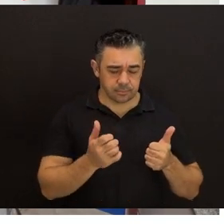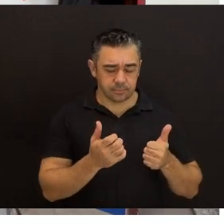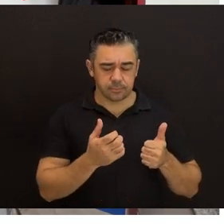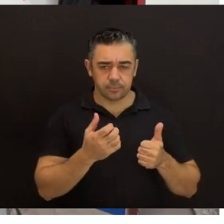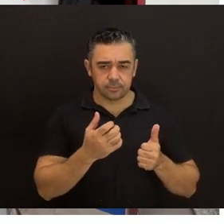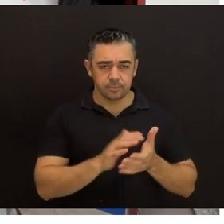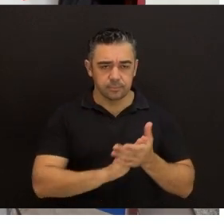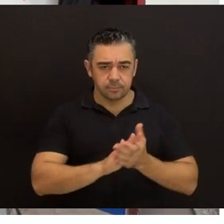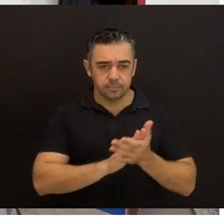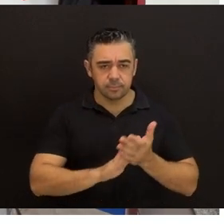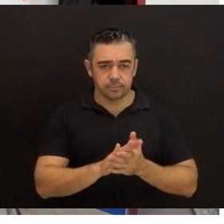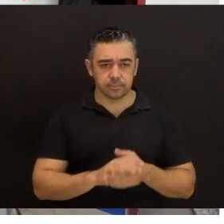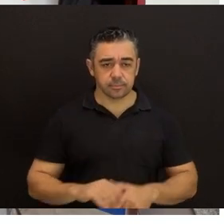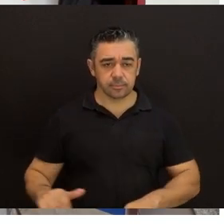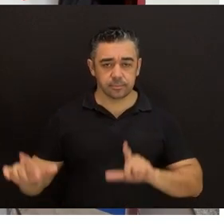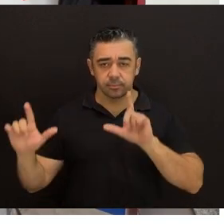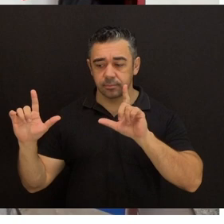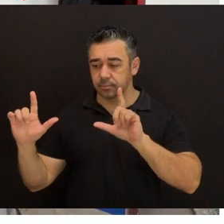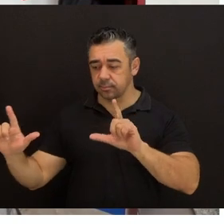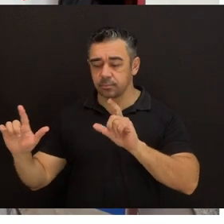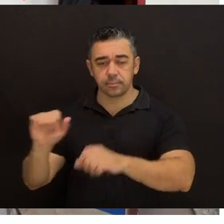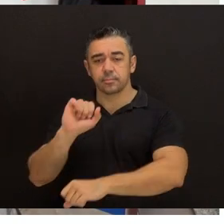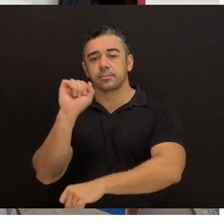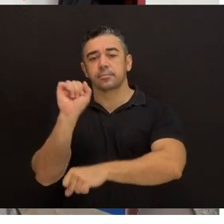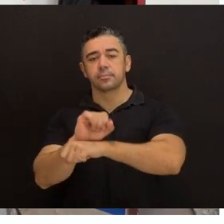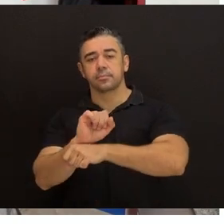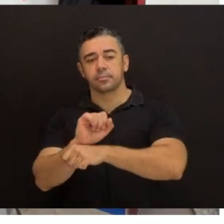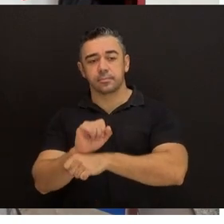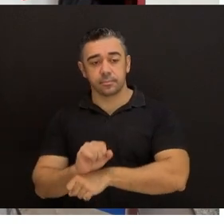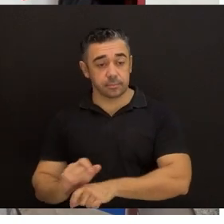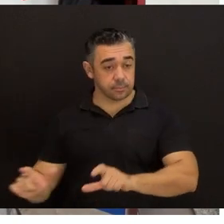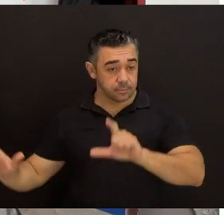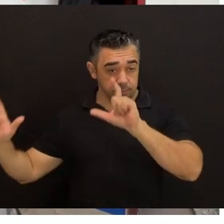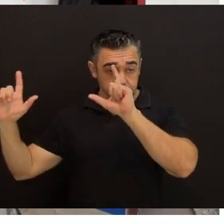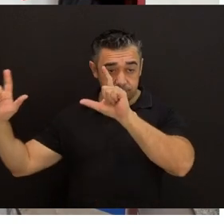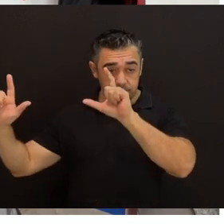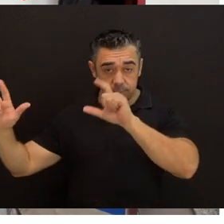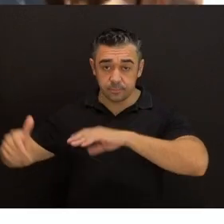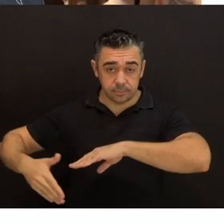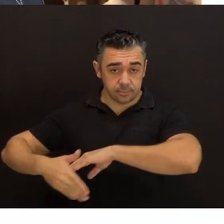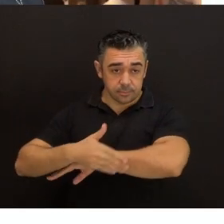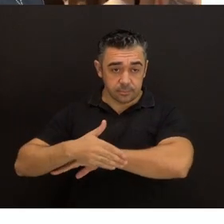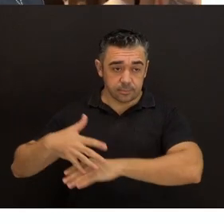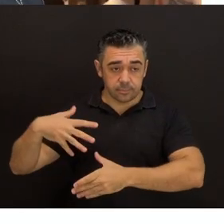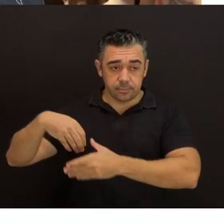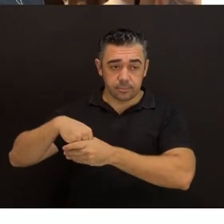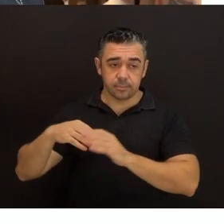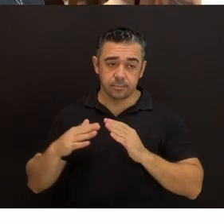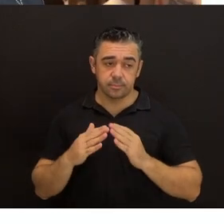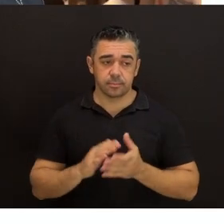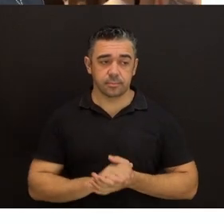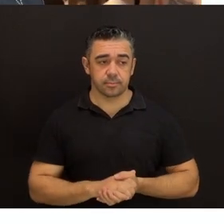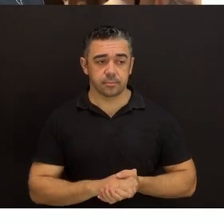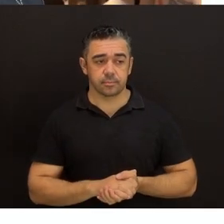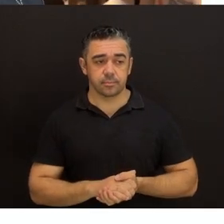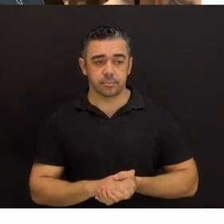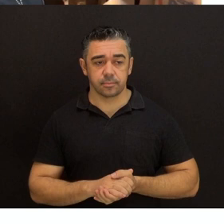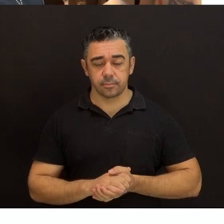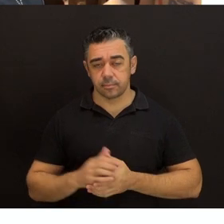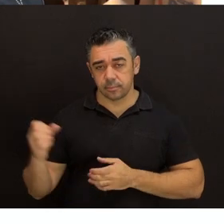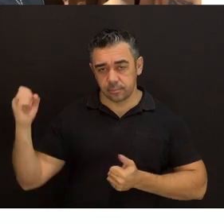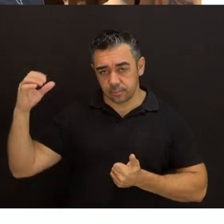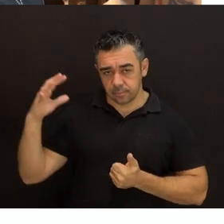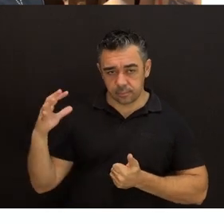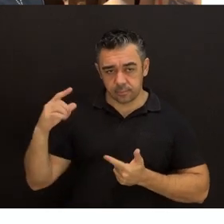placa de trânsito eu não sei porque uma pessoa tem uma placa de trânsito que deveria estar sinalizando o trânsito dentro da sua casa refletores